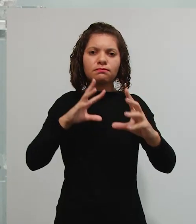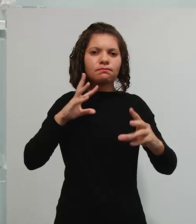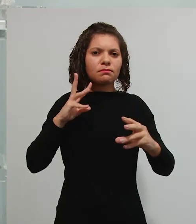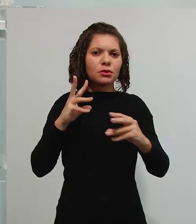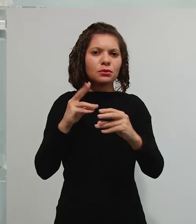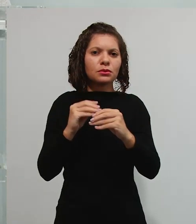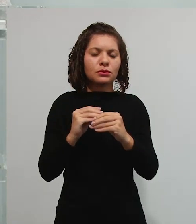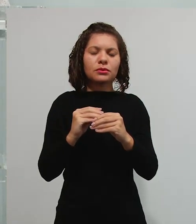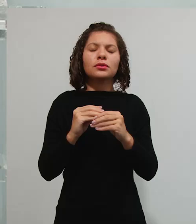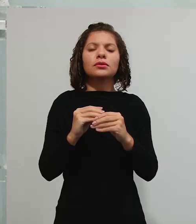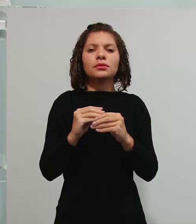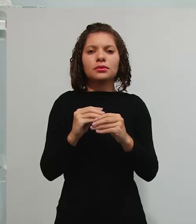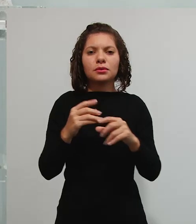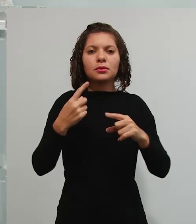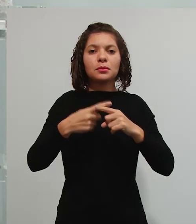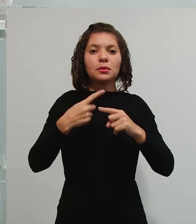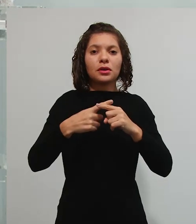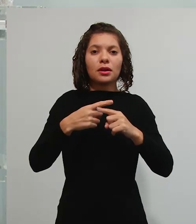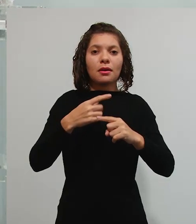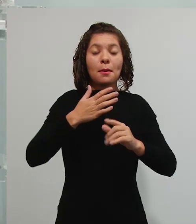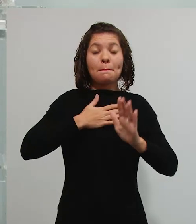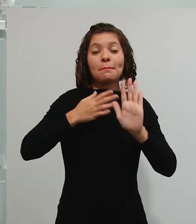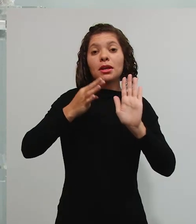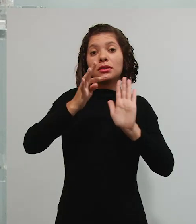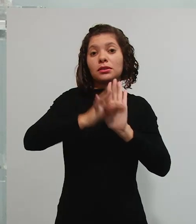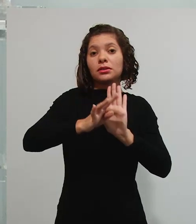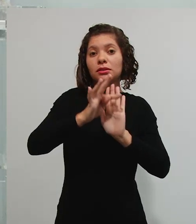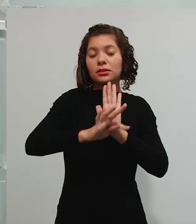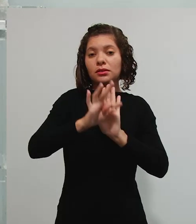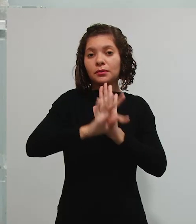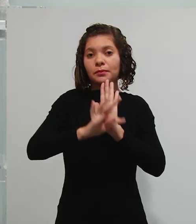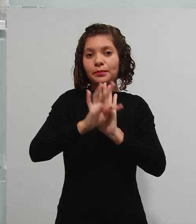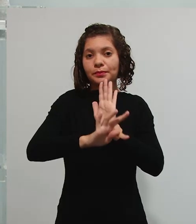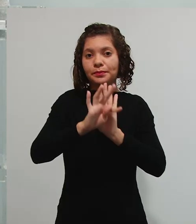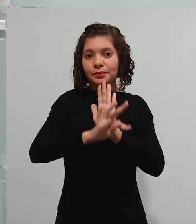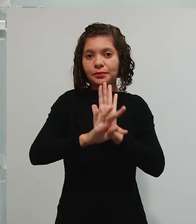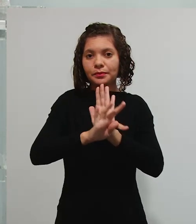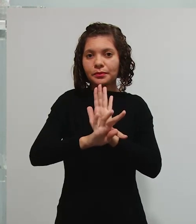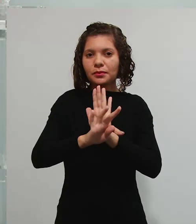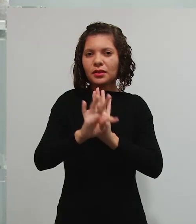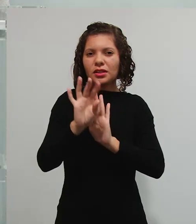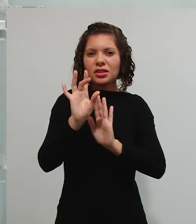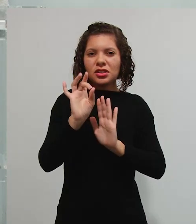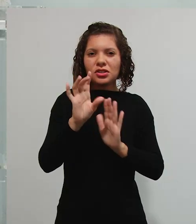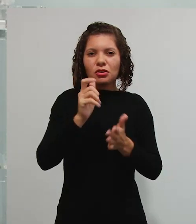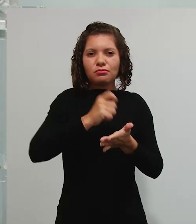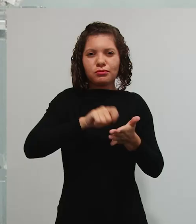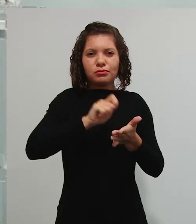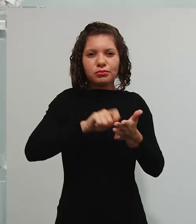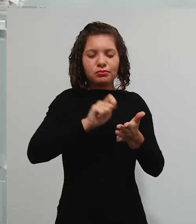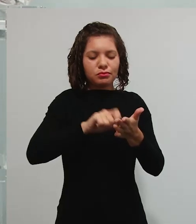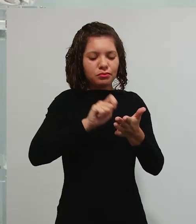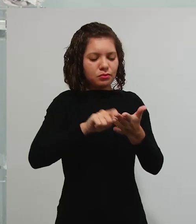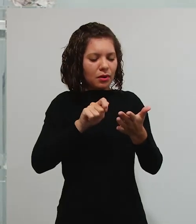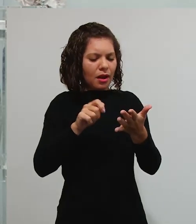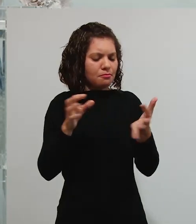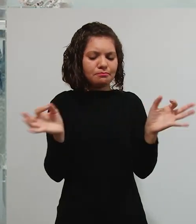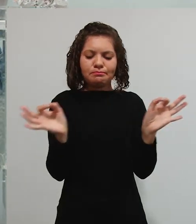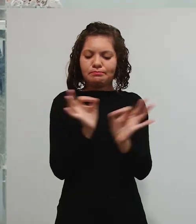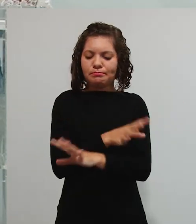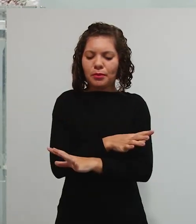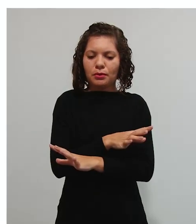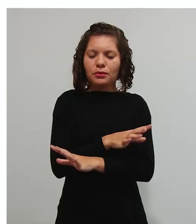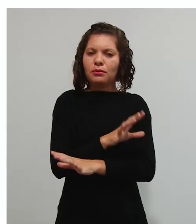estou refinando para que o meu texto ele só chegue ao leitor, só chegue ao interlocutor no momento que ele tiver passado